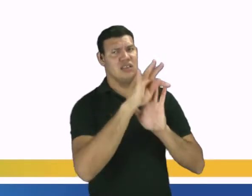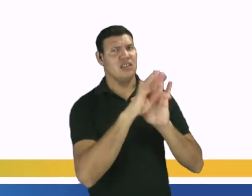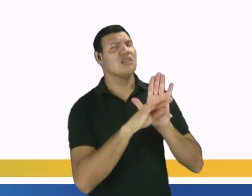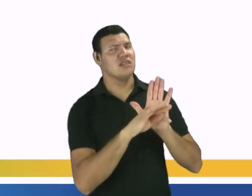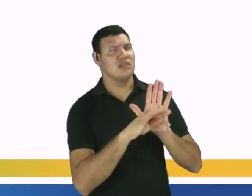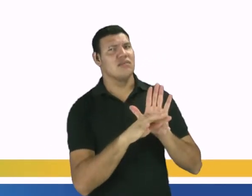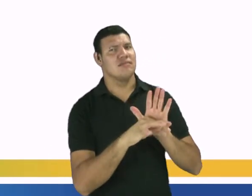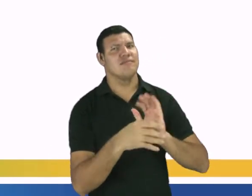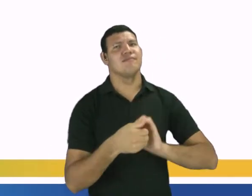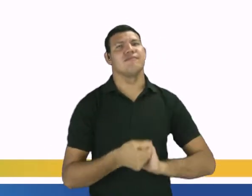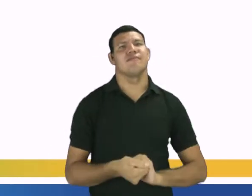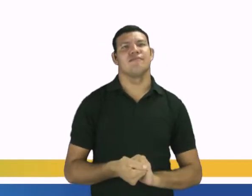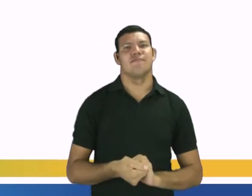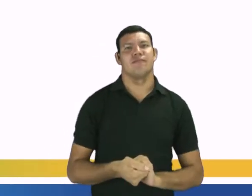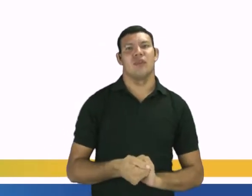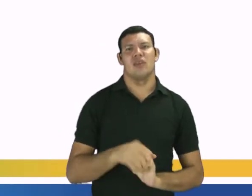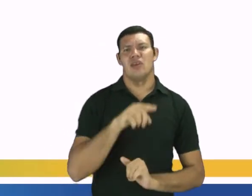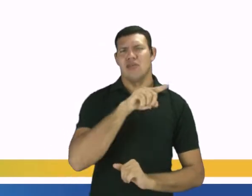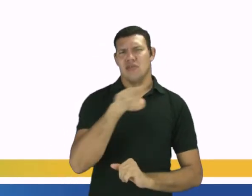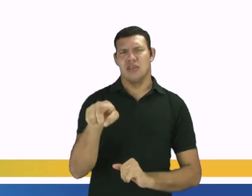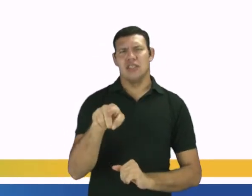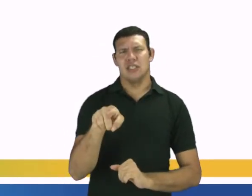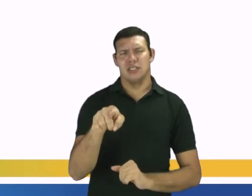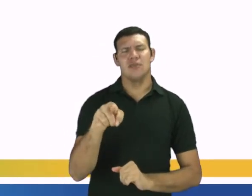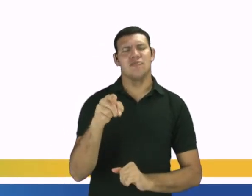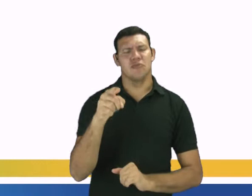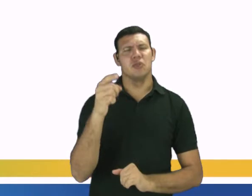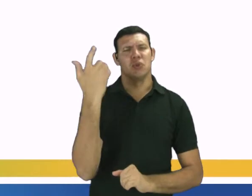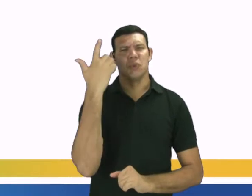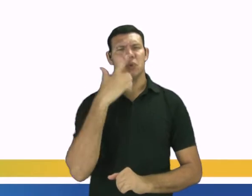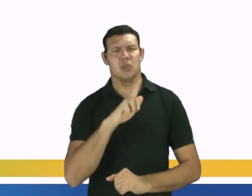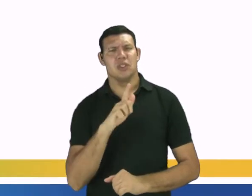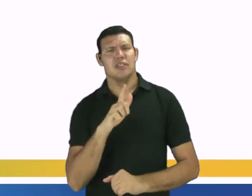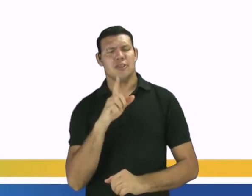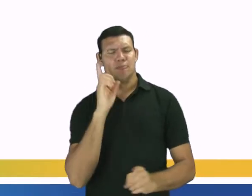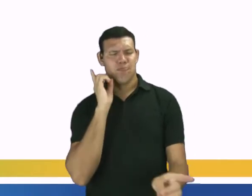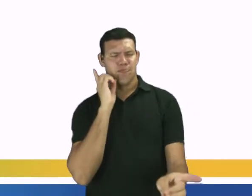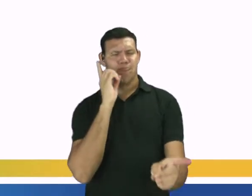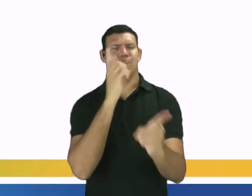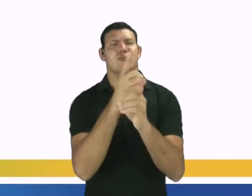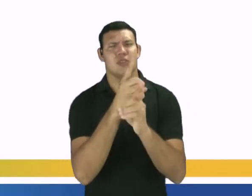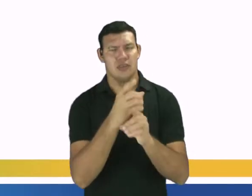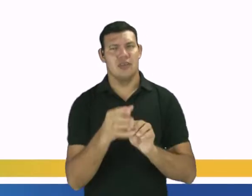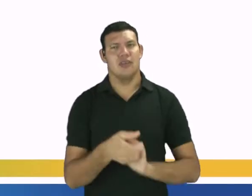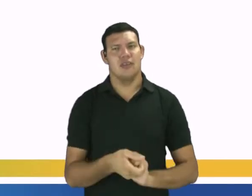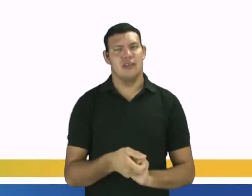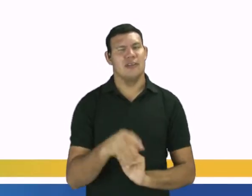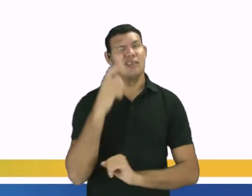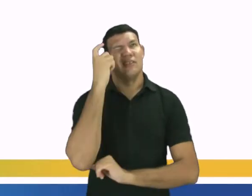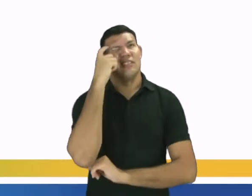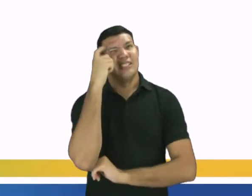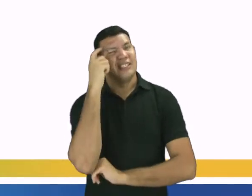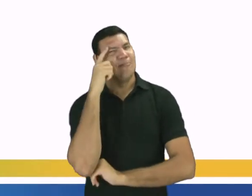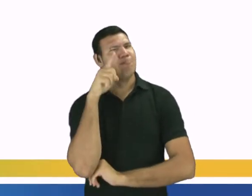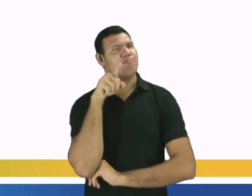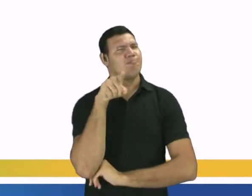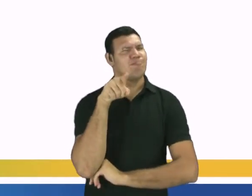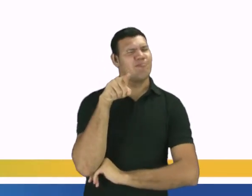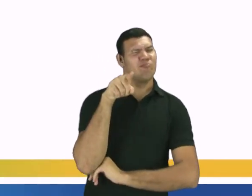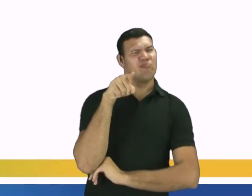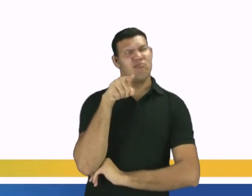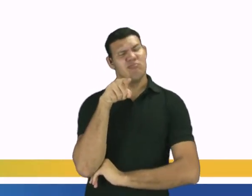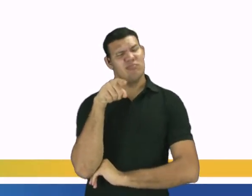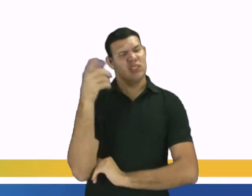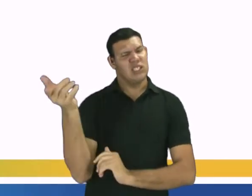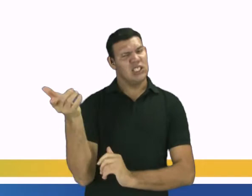capaz de observar esses erros. E aí eu quero que você, ou no seu pensamento, ou até mesmo conversando comigo, falar, professor, isso aqui não está legal não, hein?